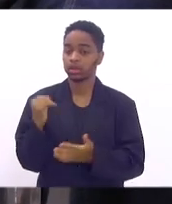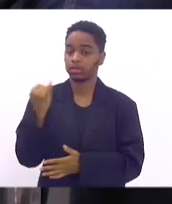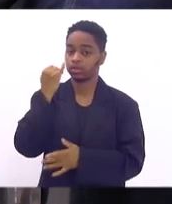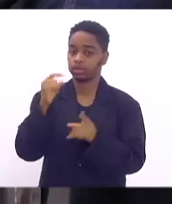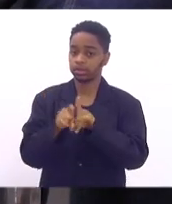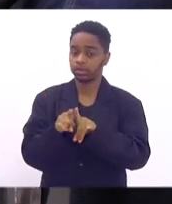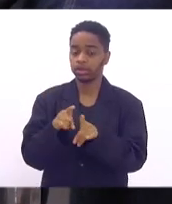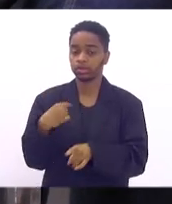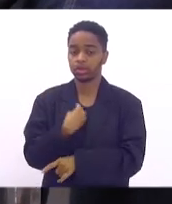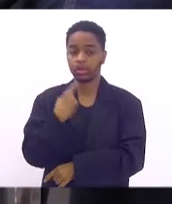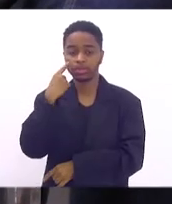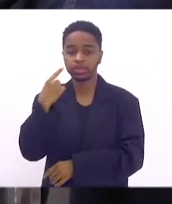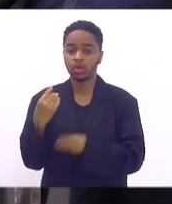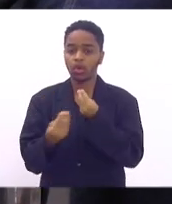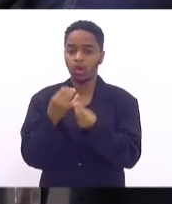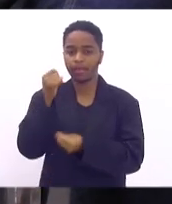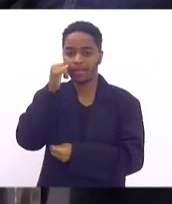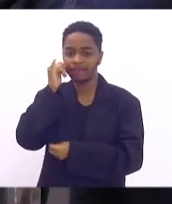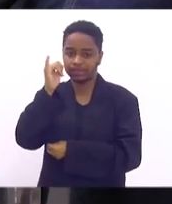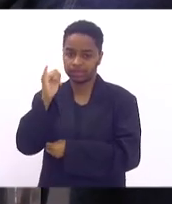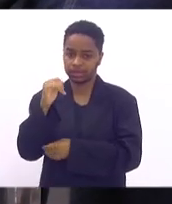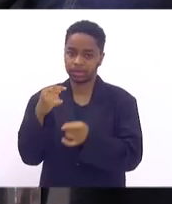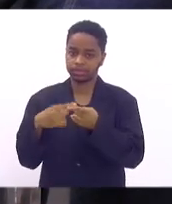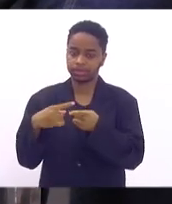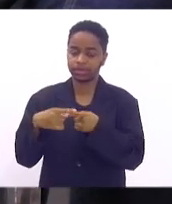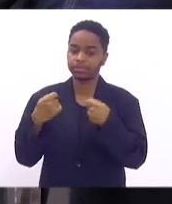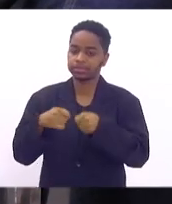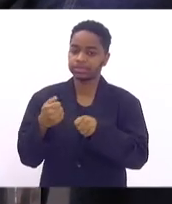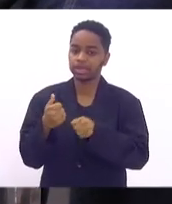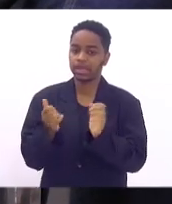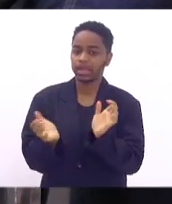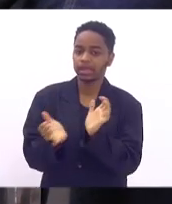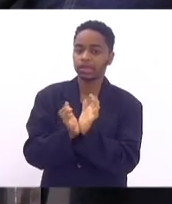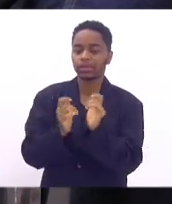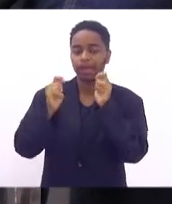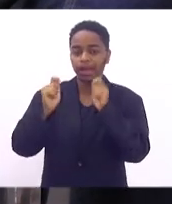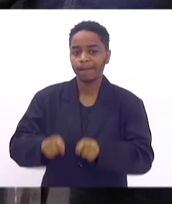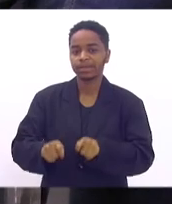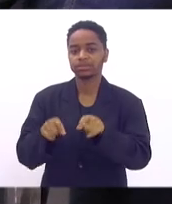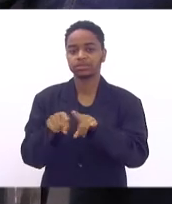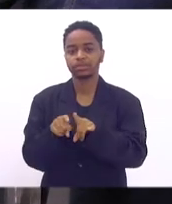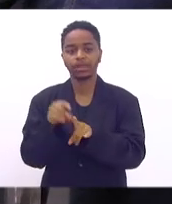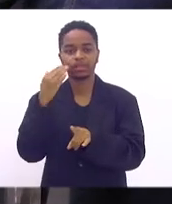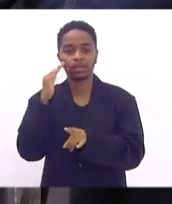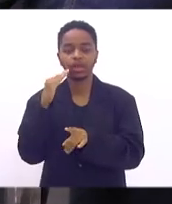gente pensa em níveis de prevenção, né? Capacitar essa equipe para que saiba acolher nos diferentes